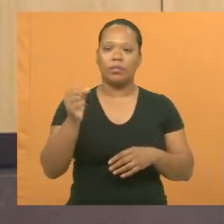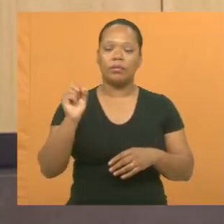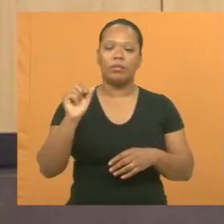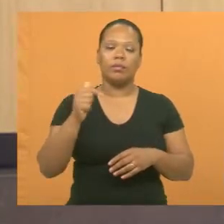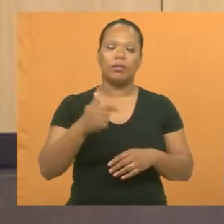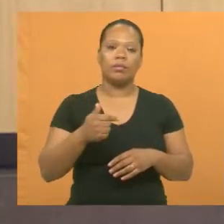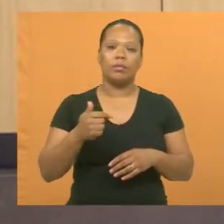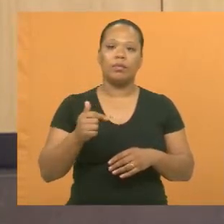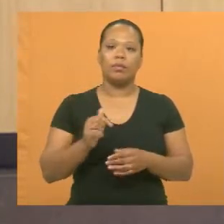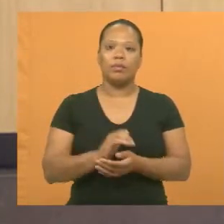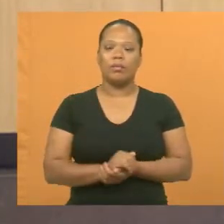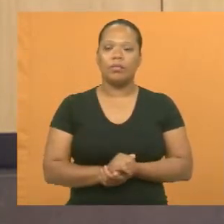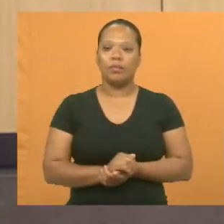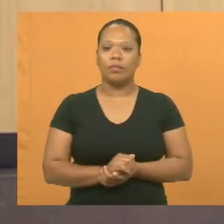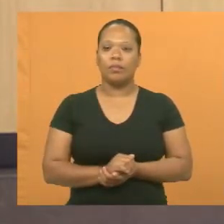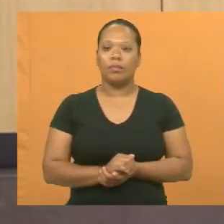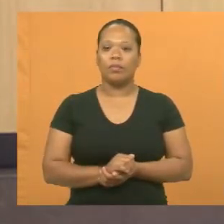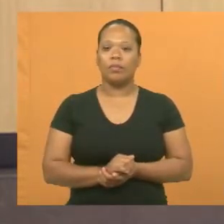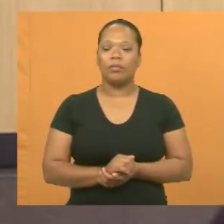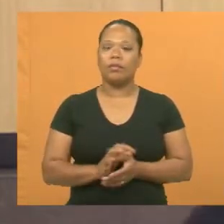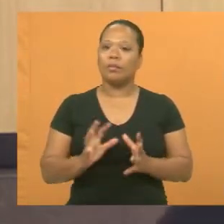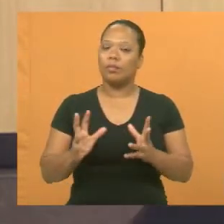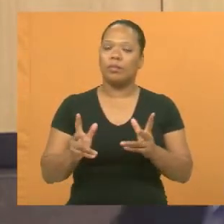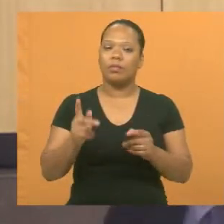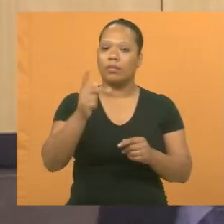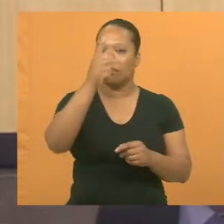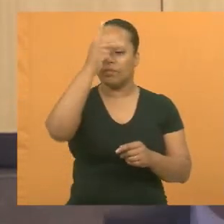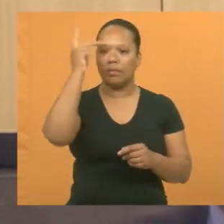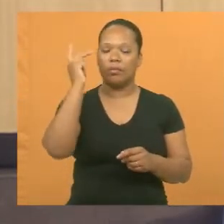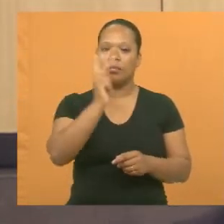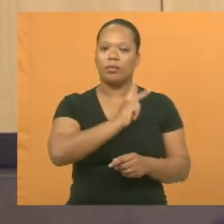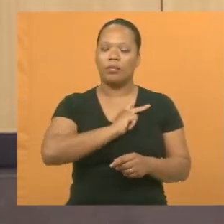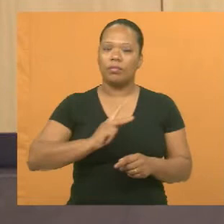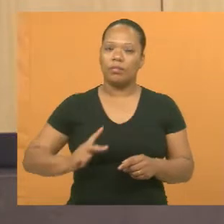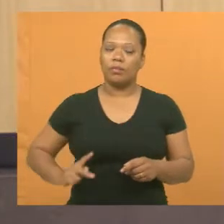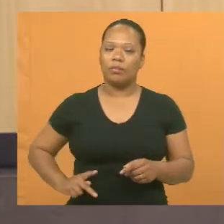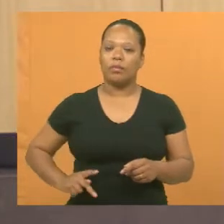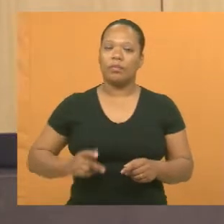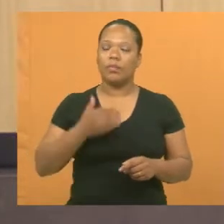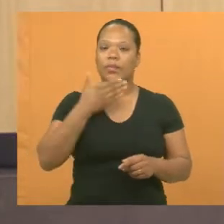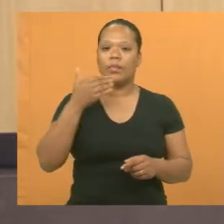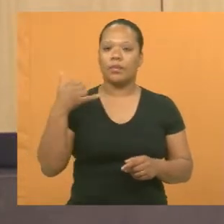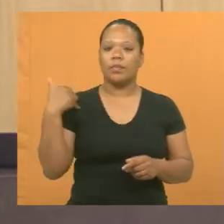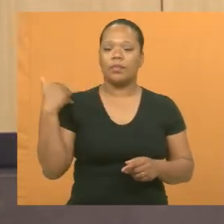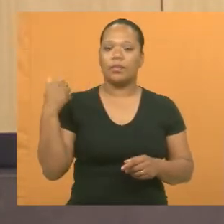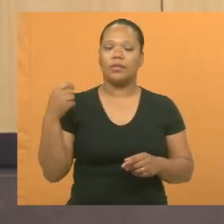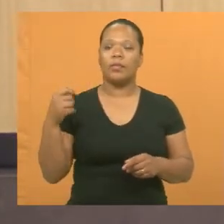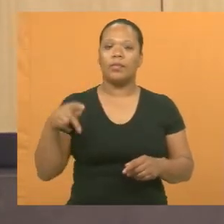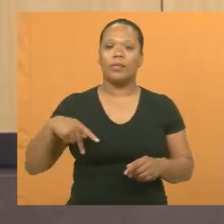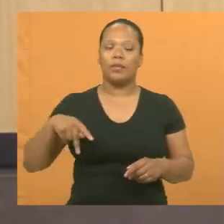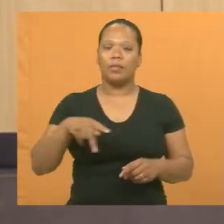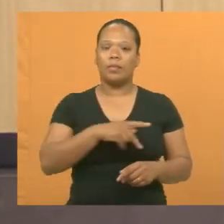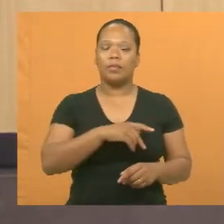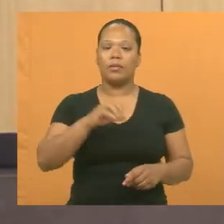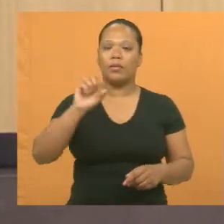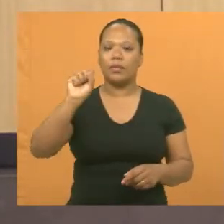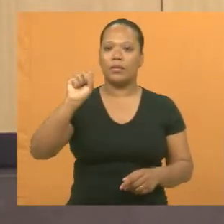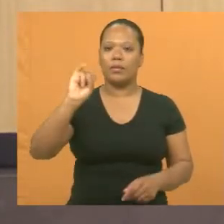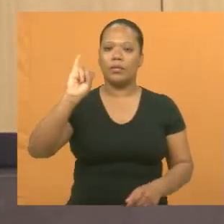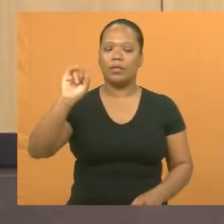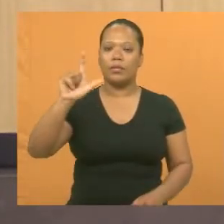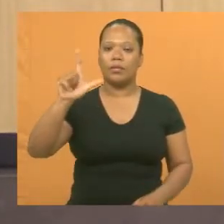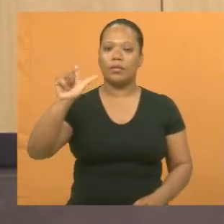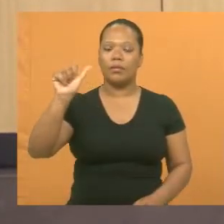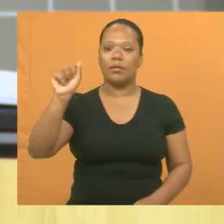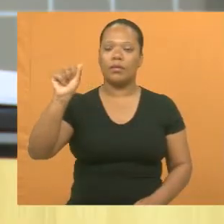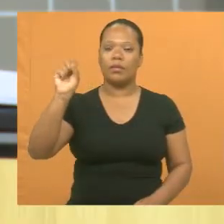congratula, em nome dos integrantes da Câmara da Melhor Idade de Jacareí, edição 2018, o pastor Silas Soares da Silveira, presidente do